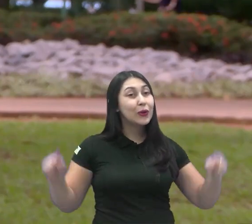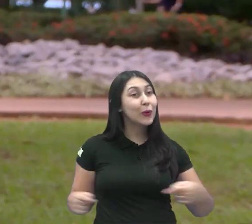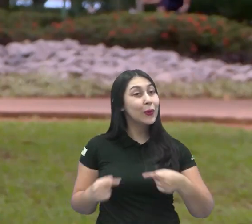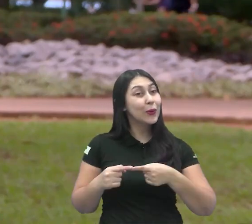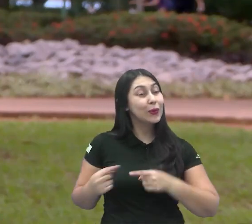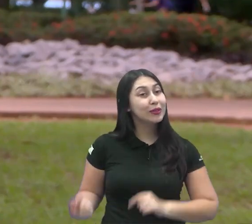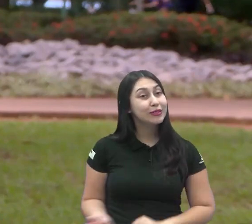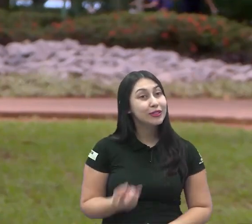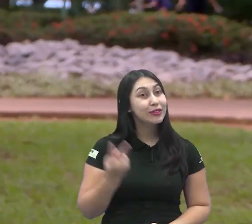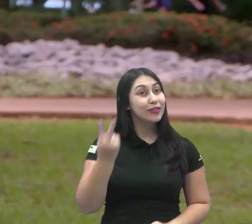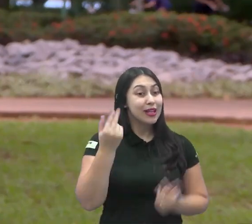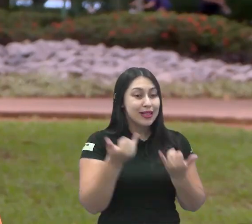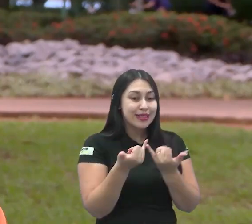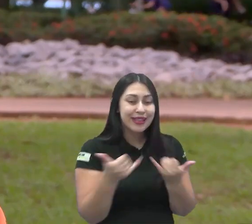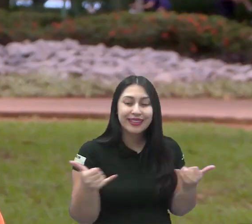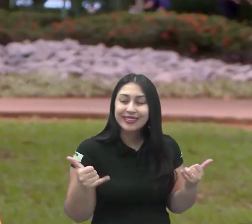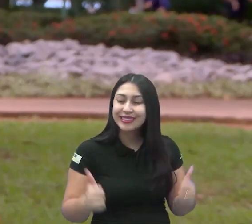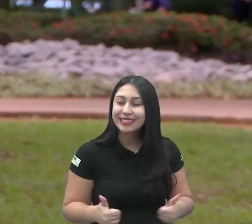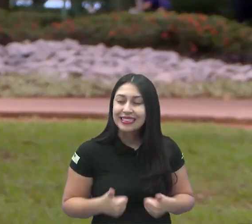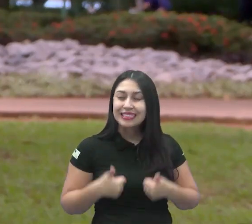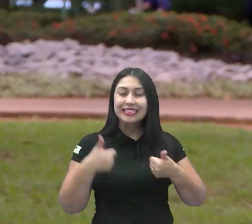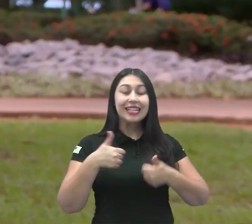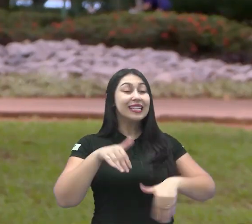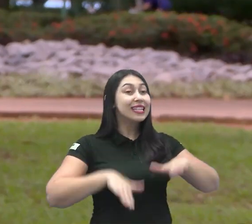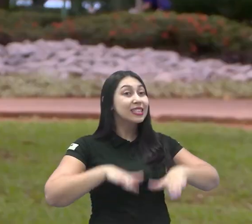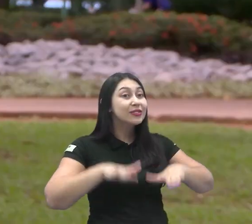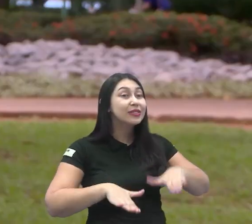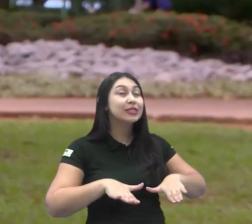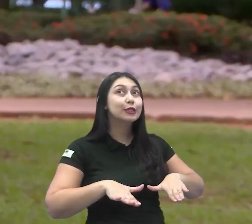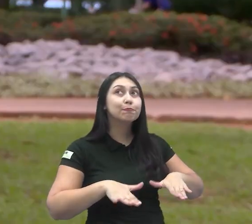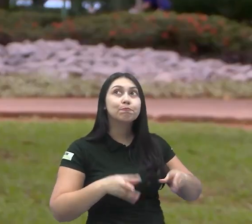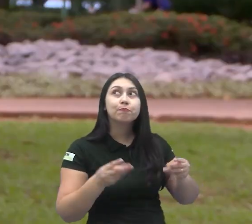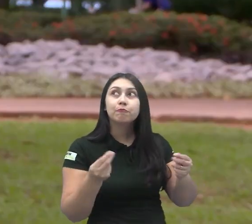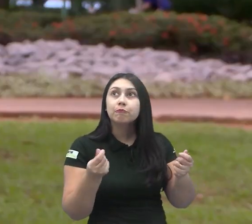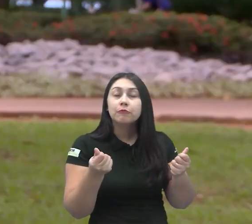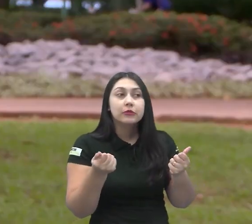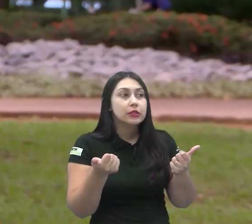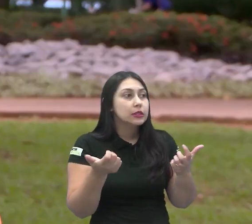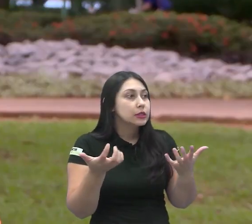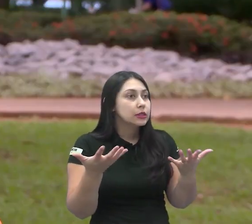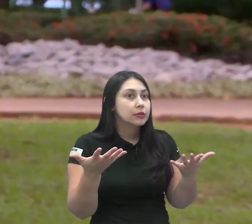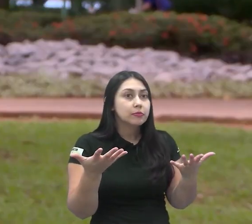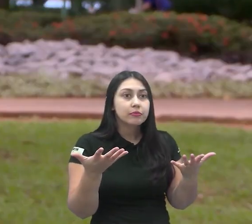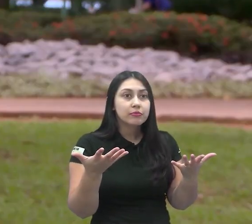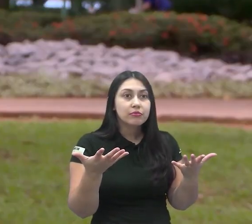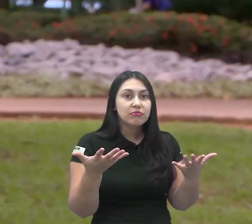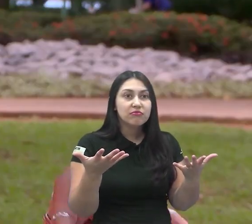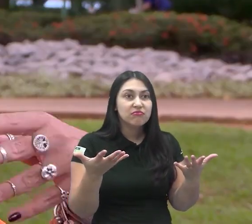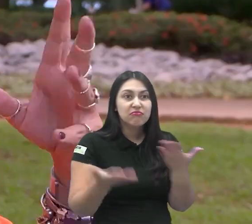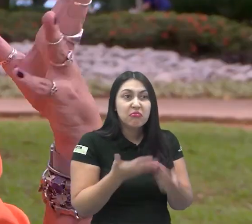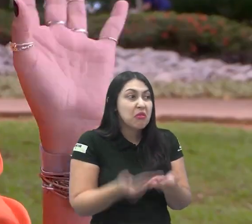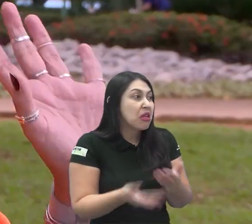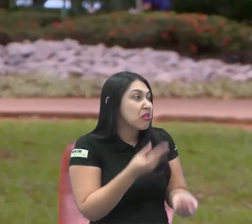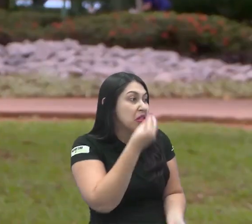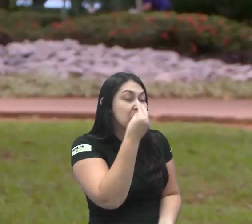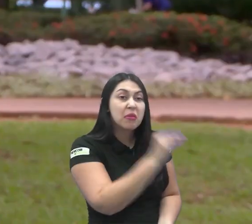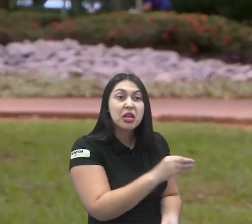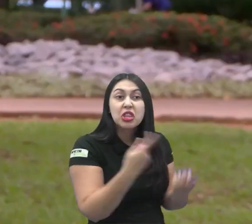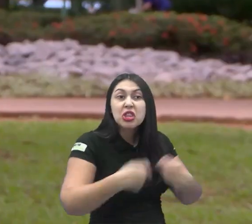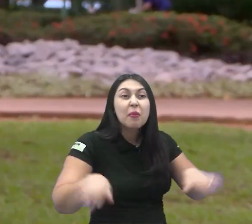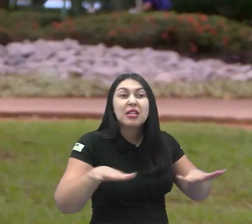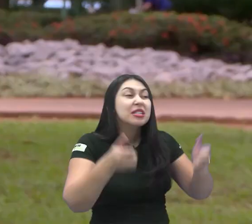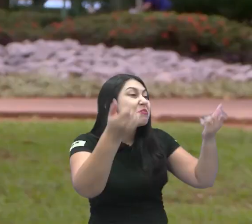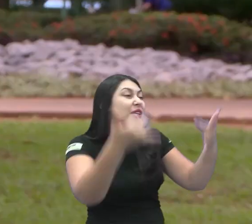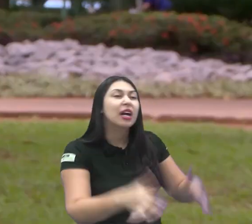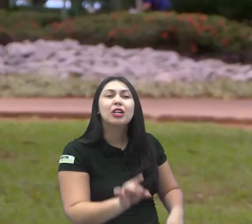alinhado com seus valores, que te reabastece. E muitas vezes é algo que não é nem publicável, assim, a pessoa